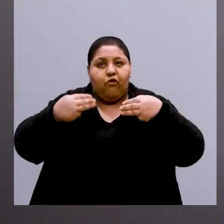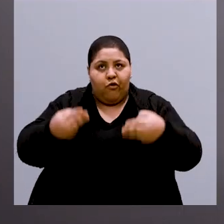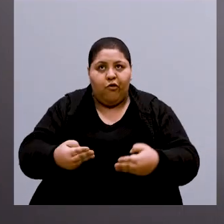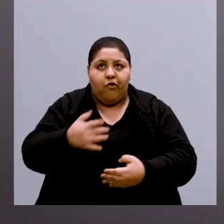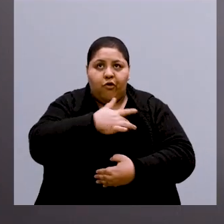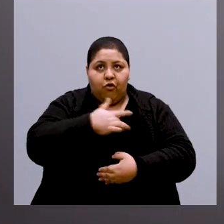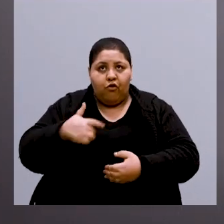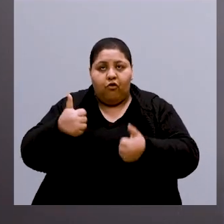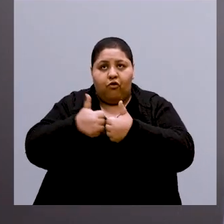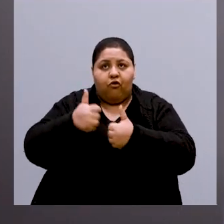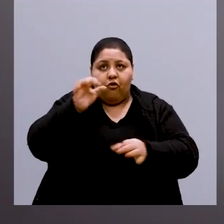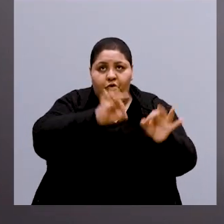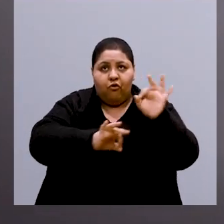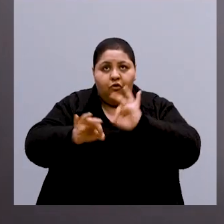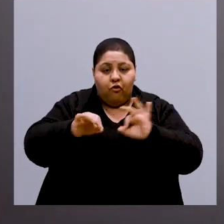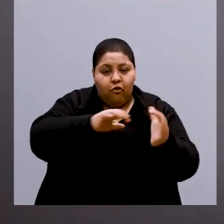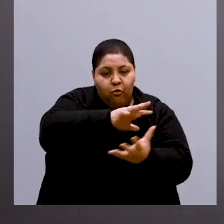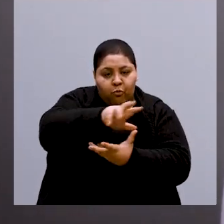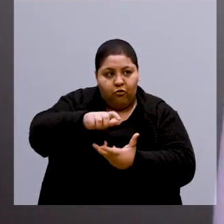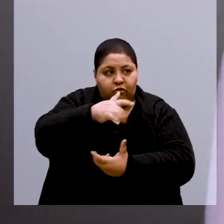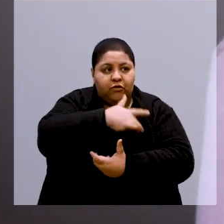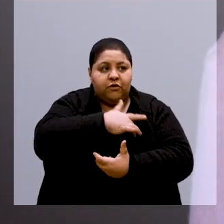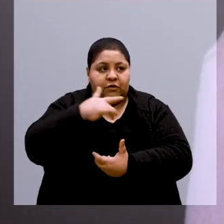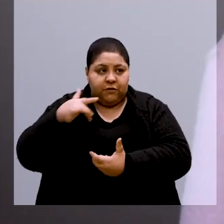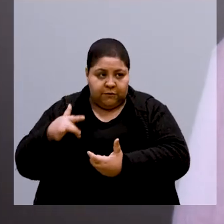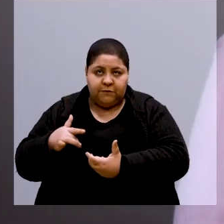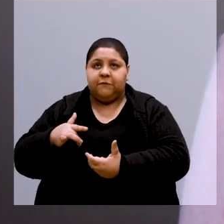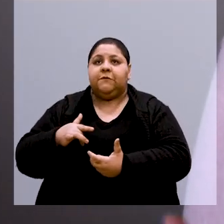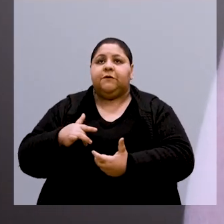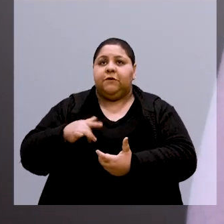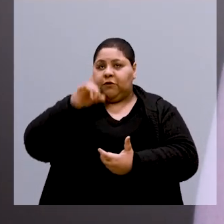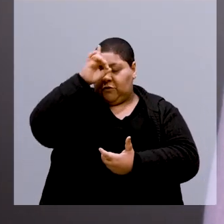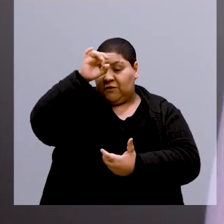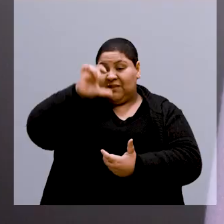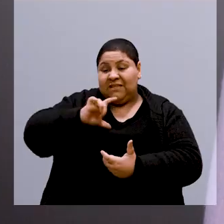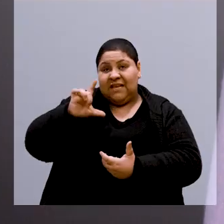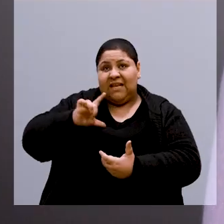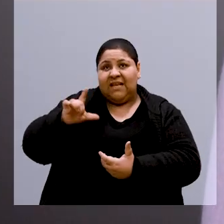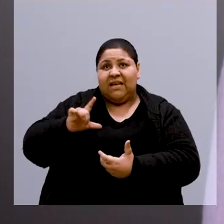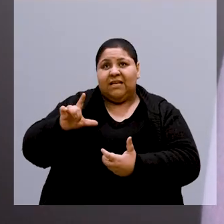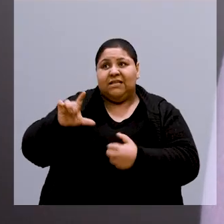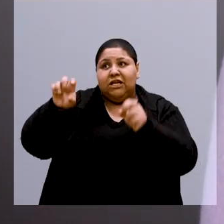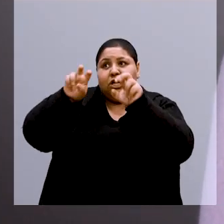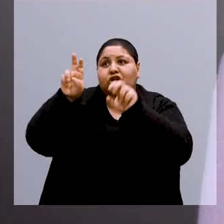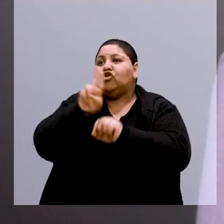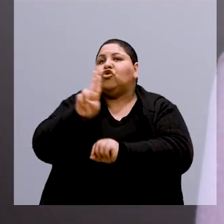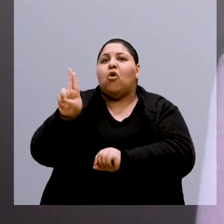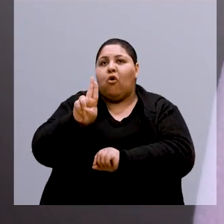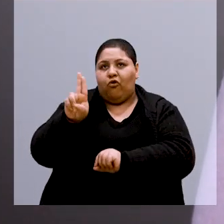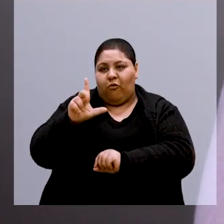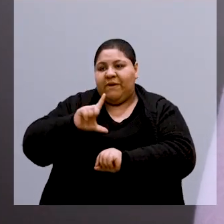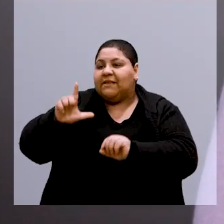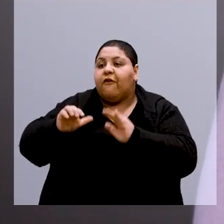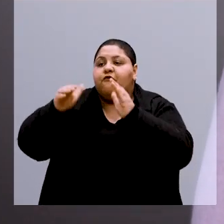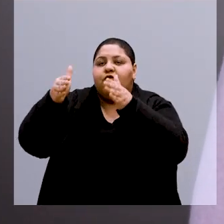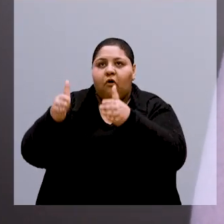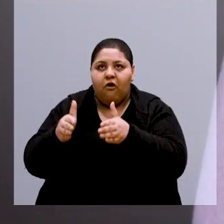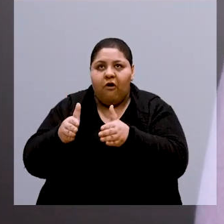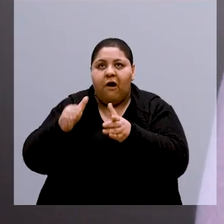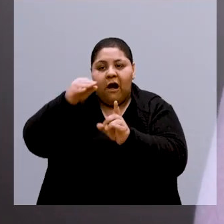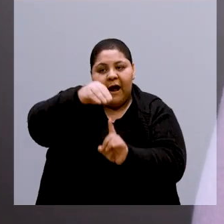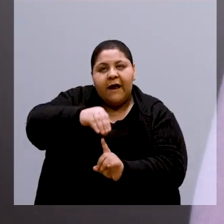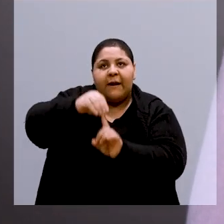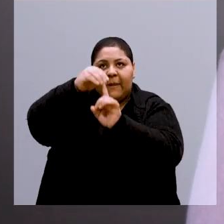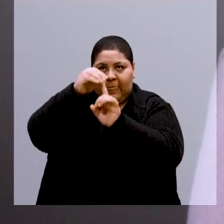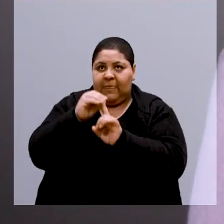da Saúde, né, junto com a Organização Mundial da Saúde, que são hospitais que têm esse título, né, então, que tem como foco,